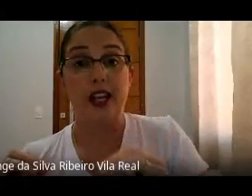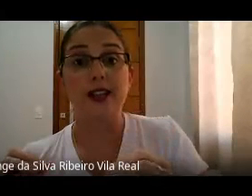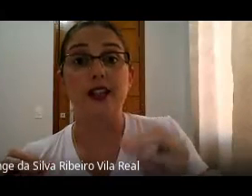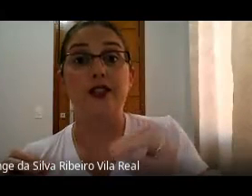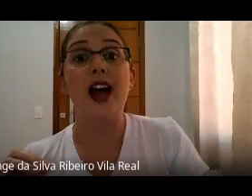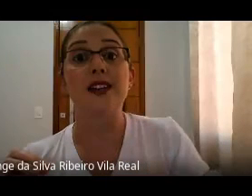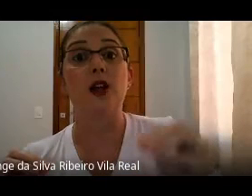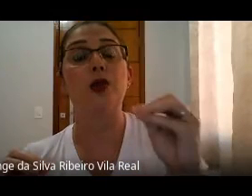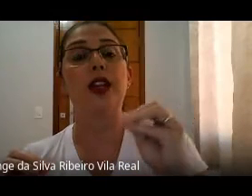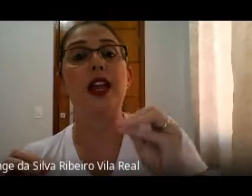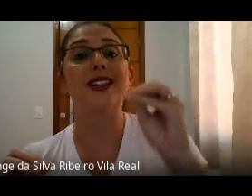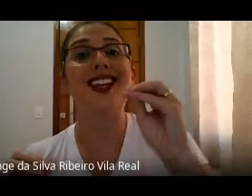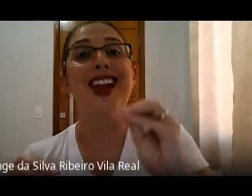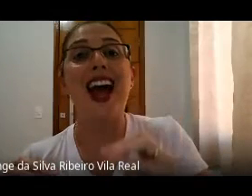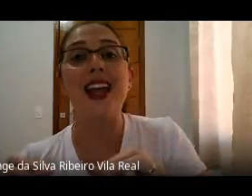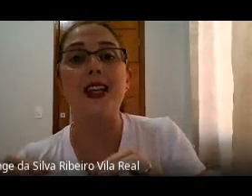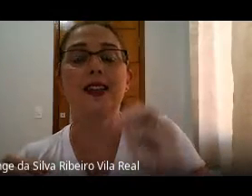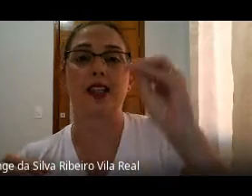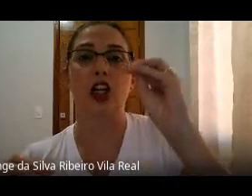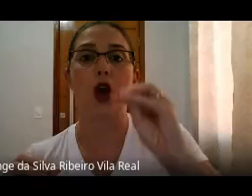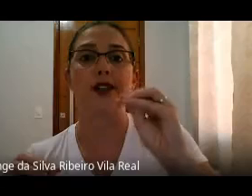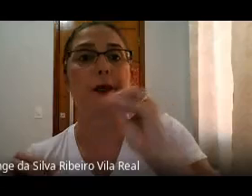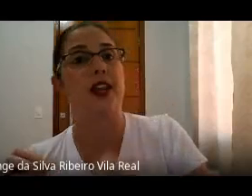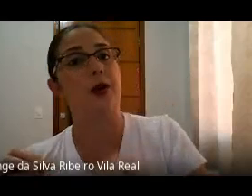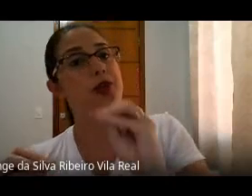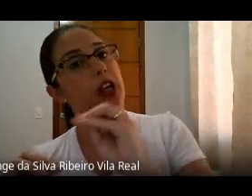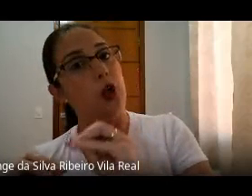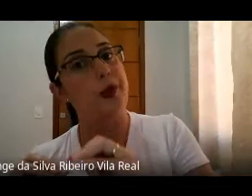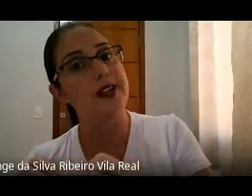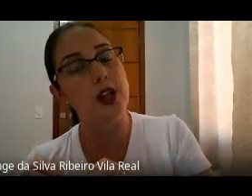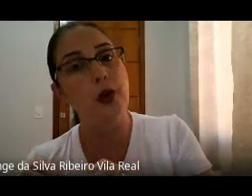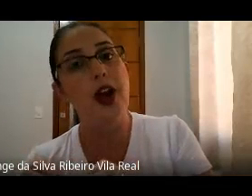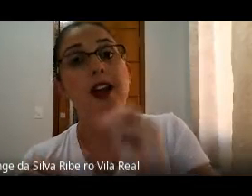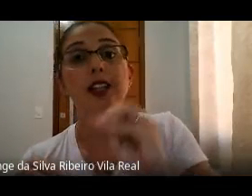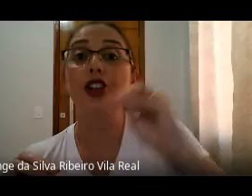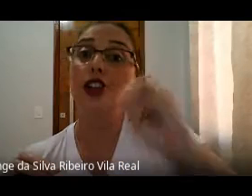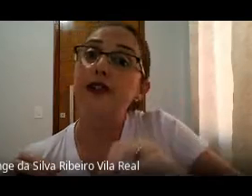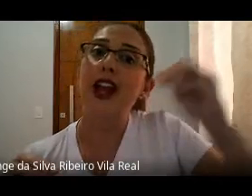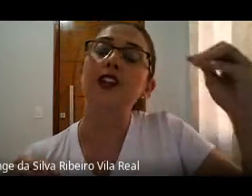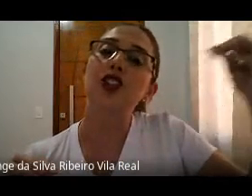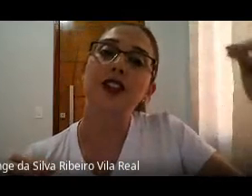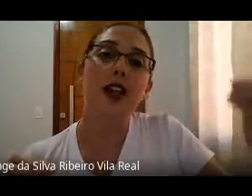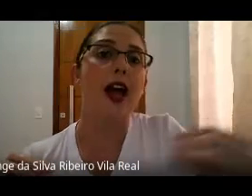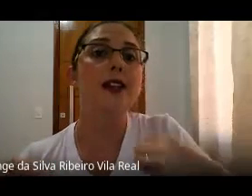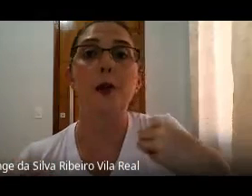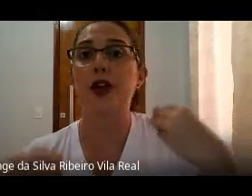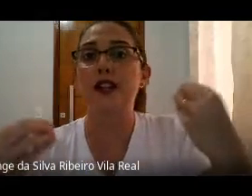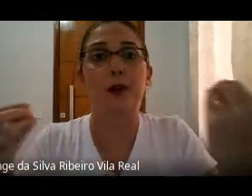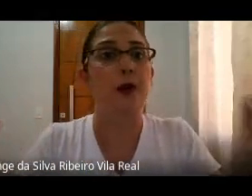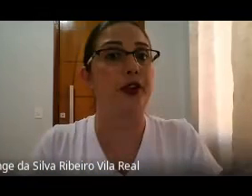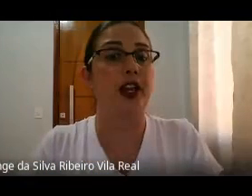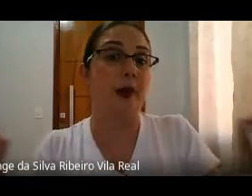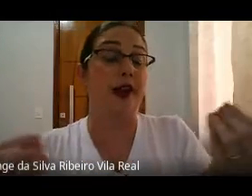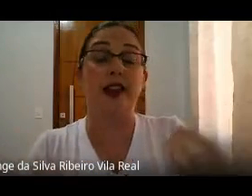essas diferenças fazem com que sinais que nós aprendemos aqui no Brasil sejam diferentes de sinais que,